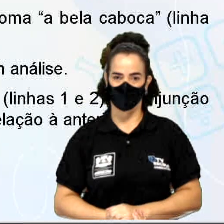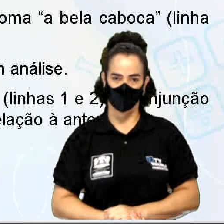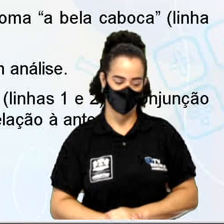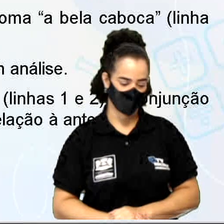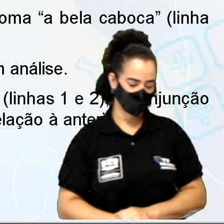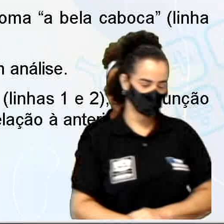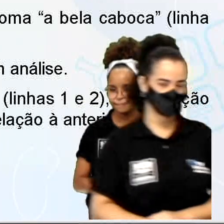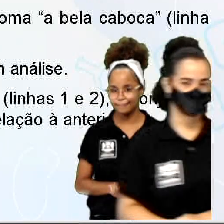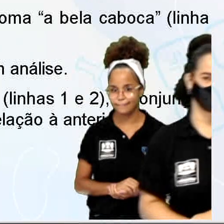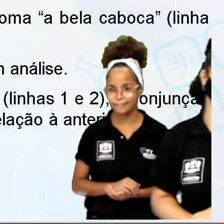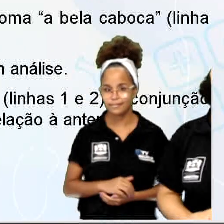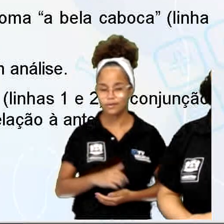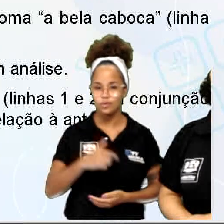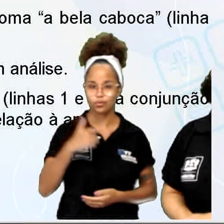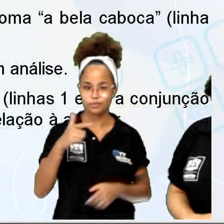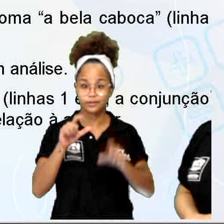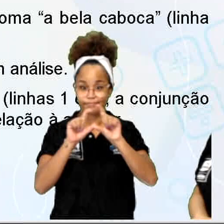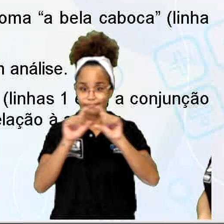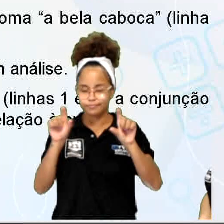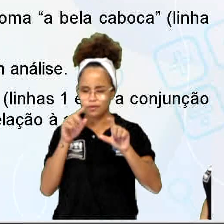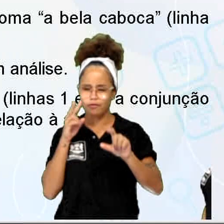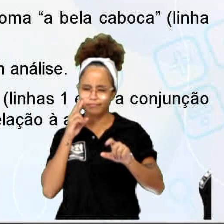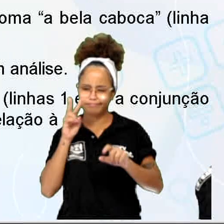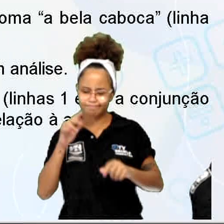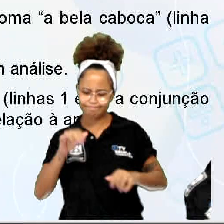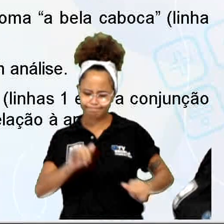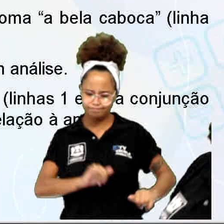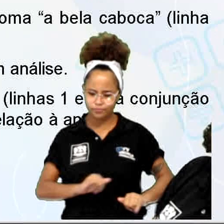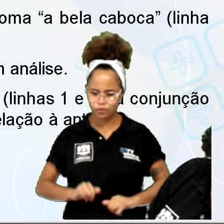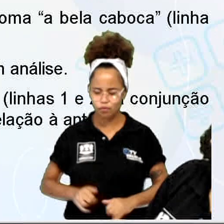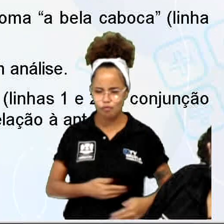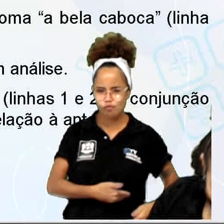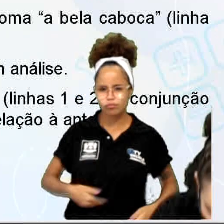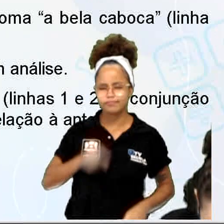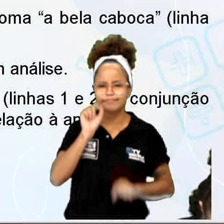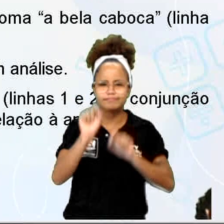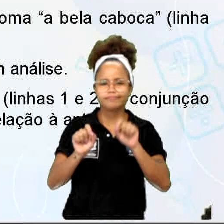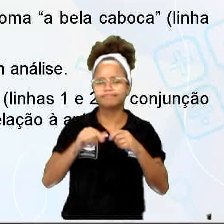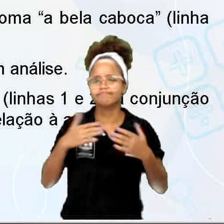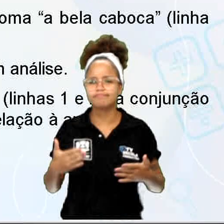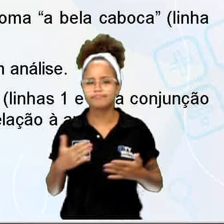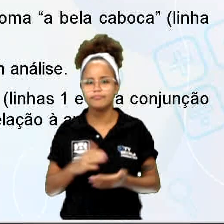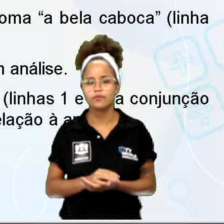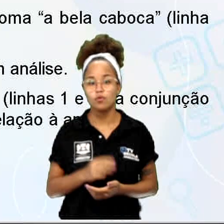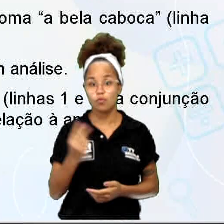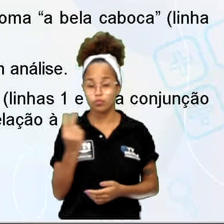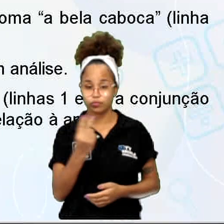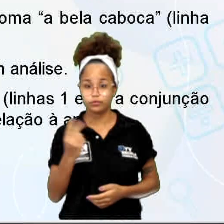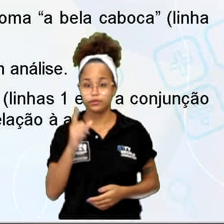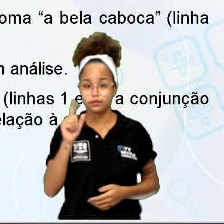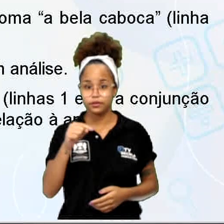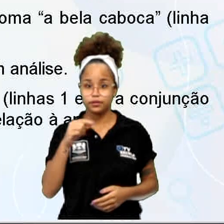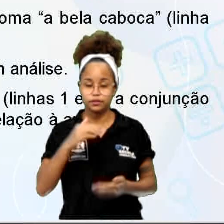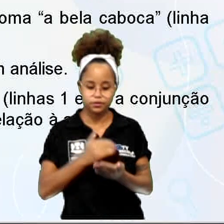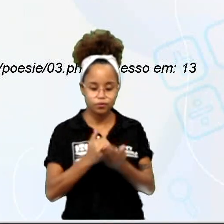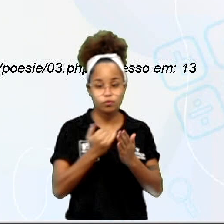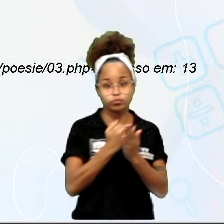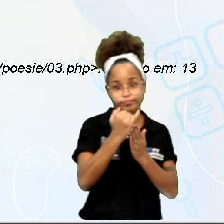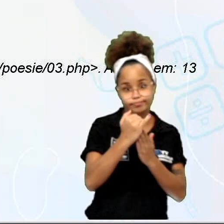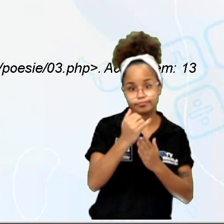2. No fragmento, olho para a fome e pergunto o que há. Os 2 pontos são utilizados para introduzir uma